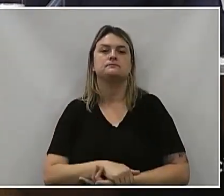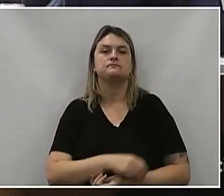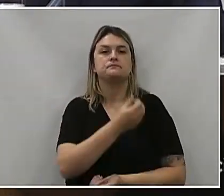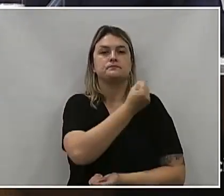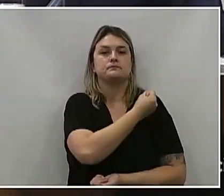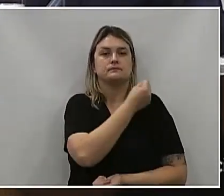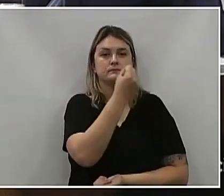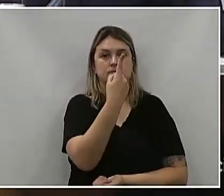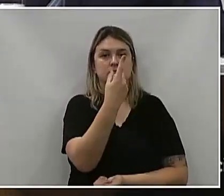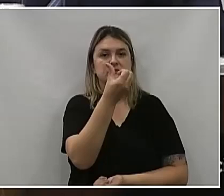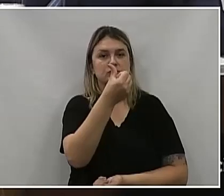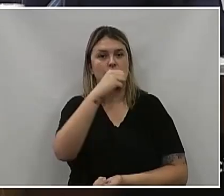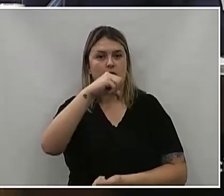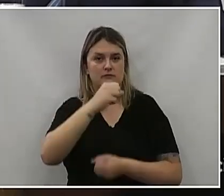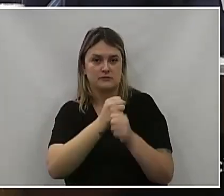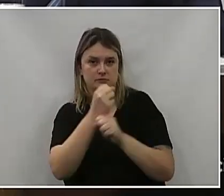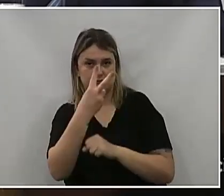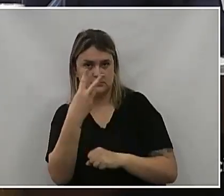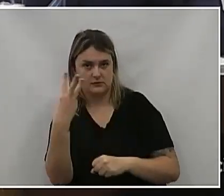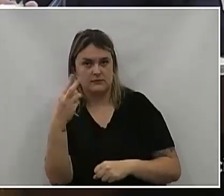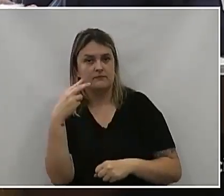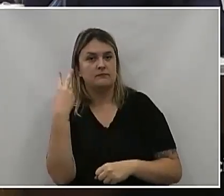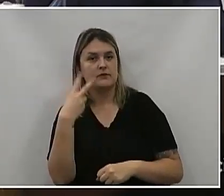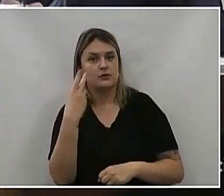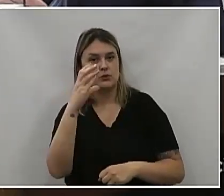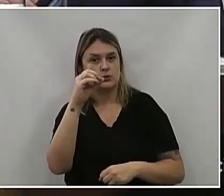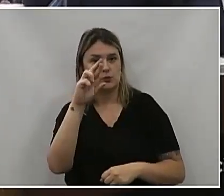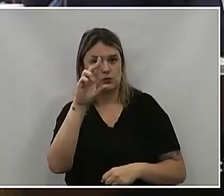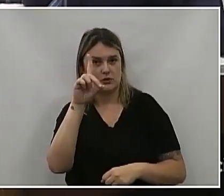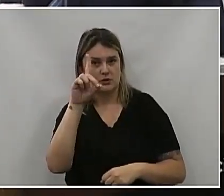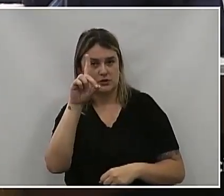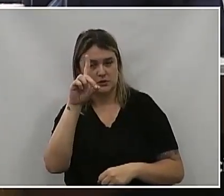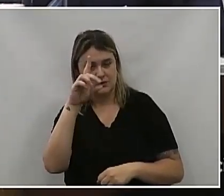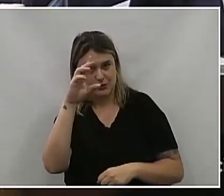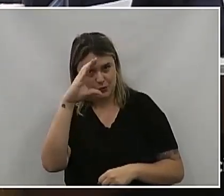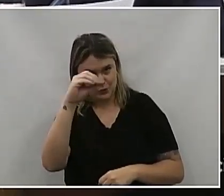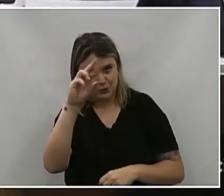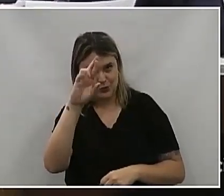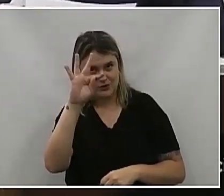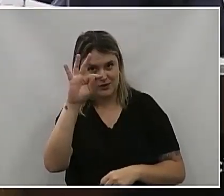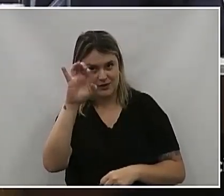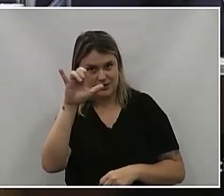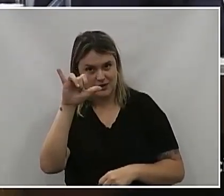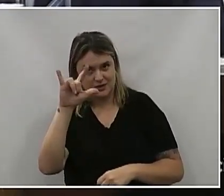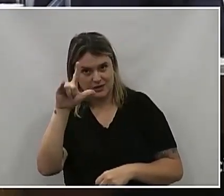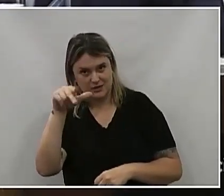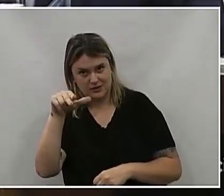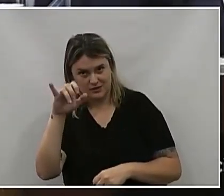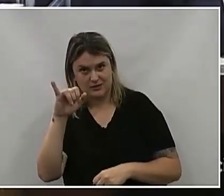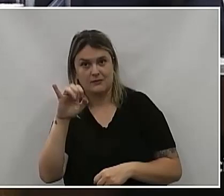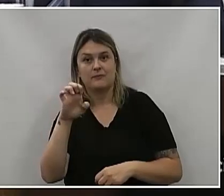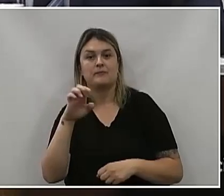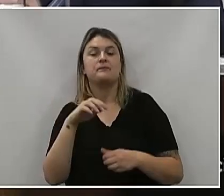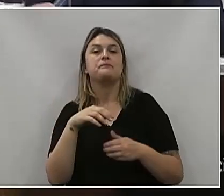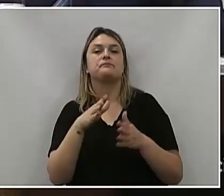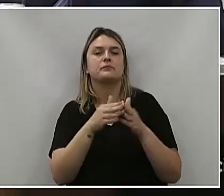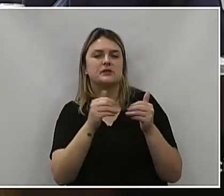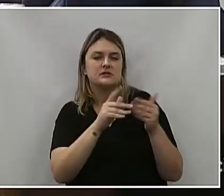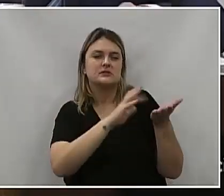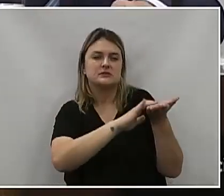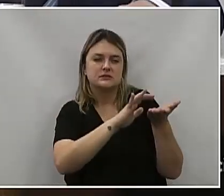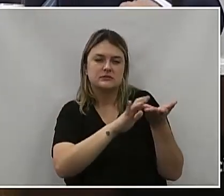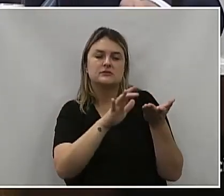Número 169 de 2023, do vereador Valdir Luiz Cortellini, ao Poder Executivo Municipal, por meio da Secretaria